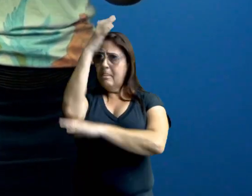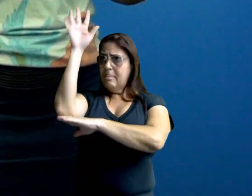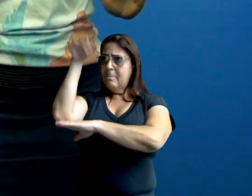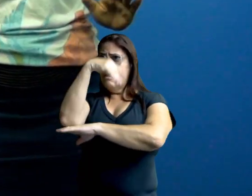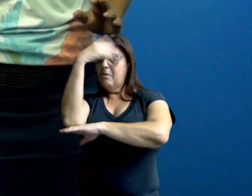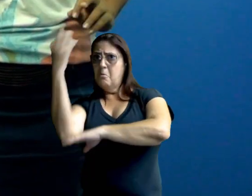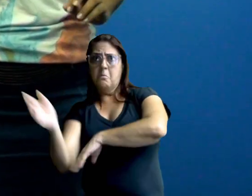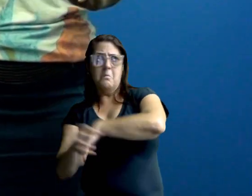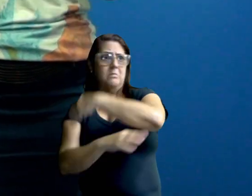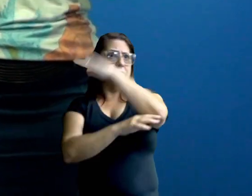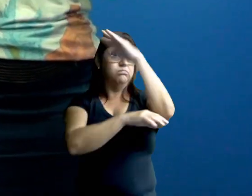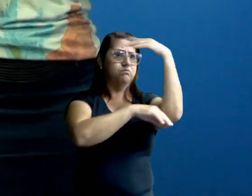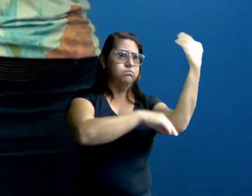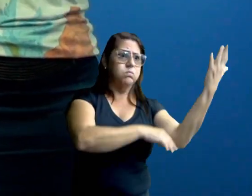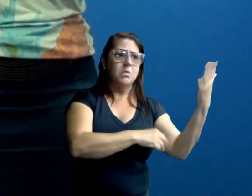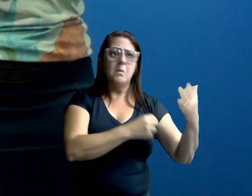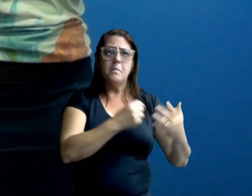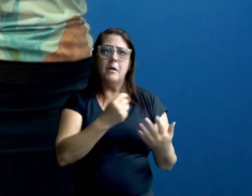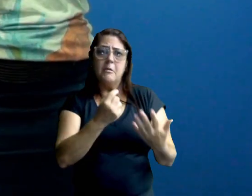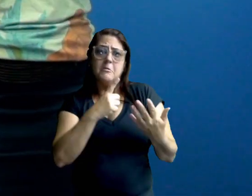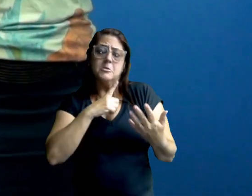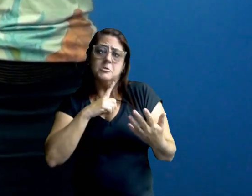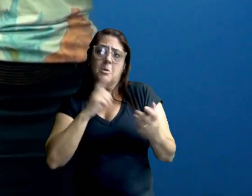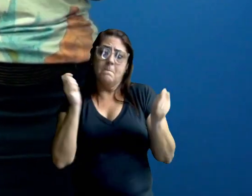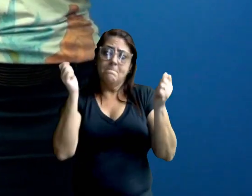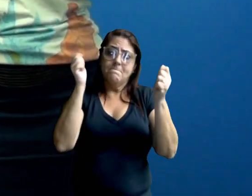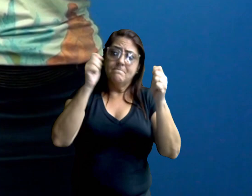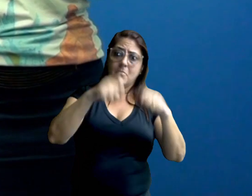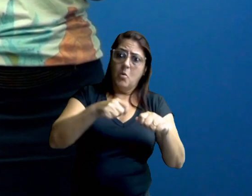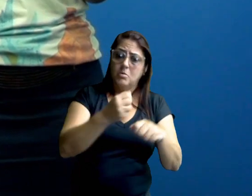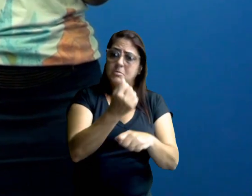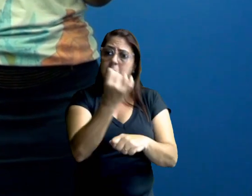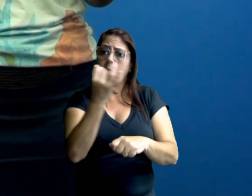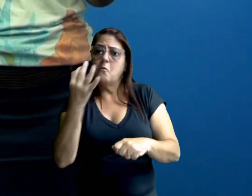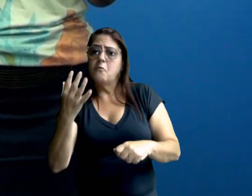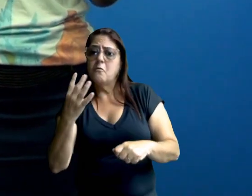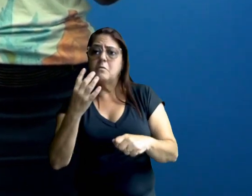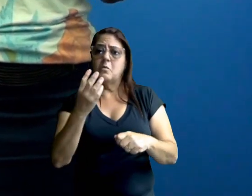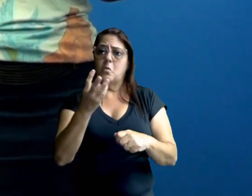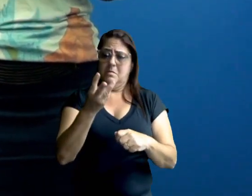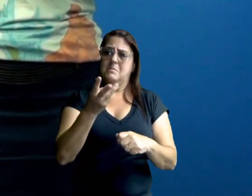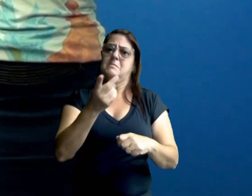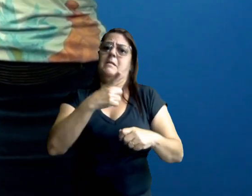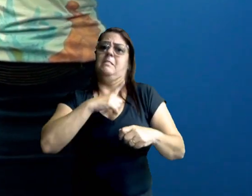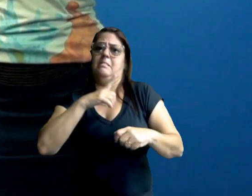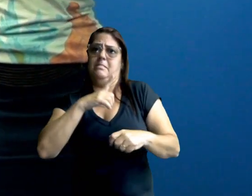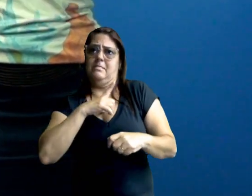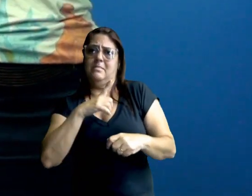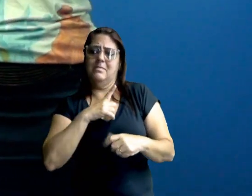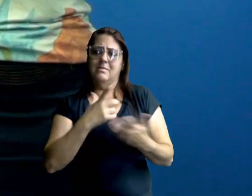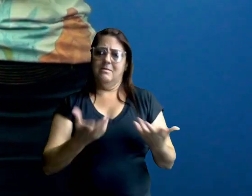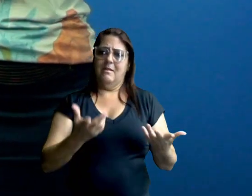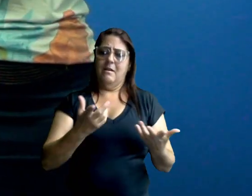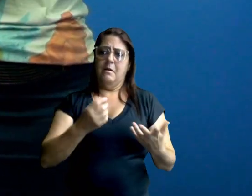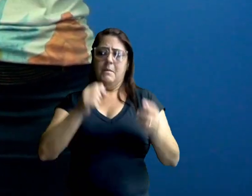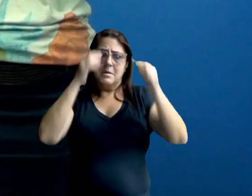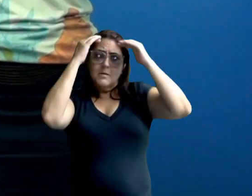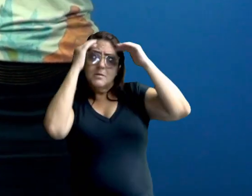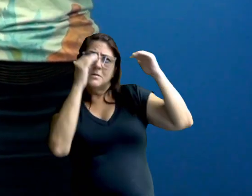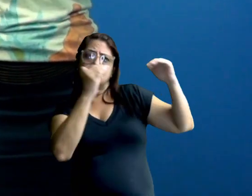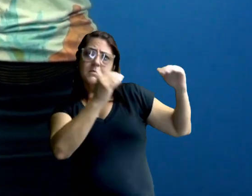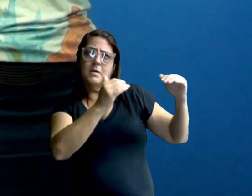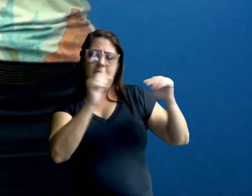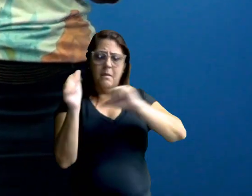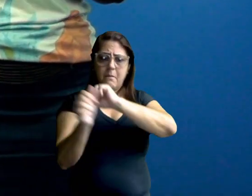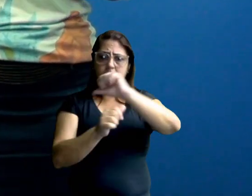derrubar tantas árvores, você só pode ocupar tantos hectares do terreno. Então, você tem que respeitar isso, você tem que manter isso,